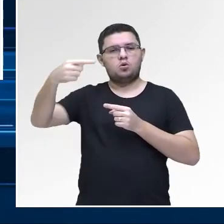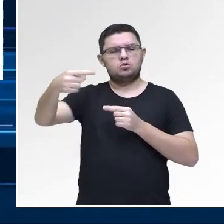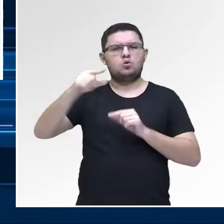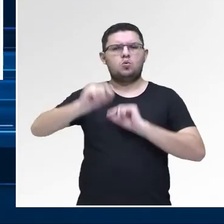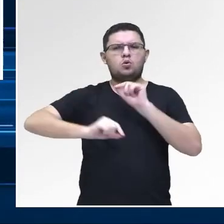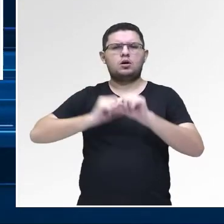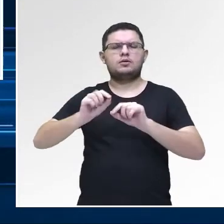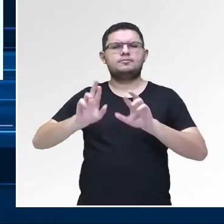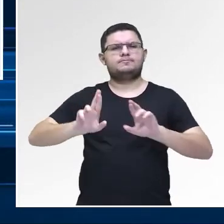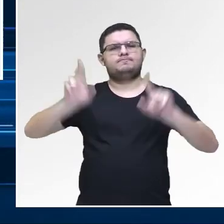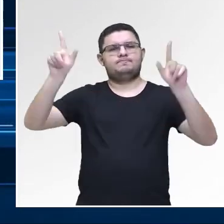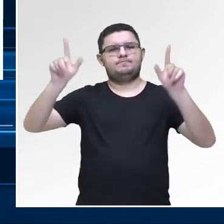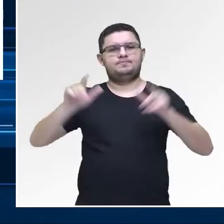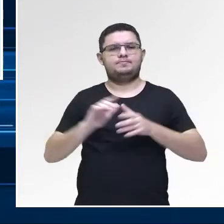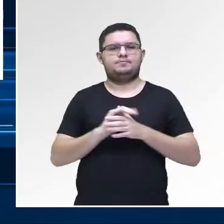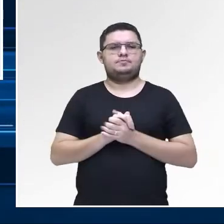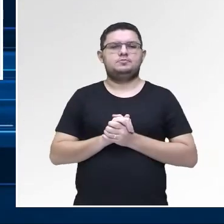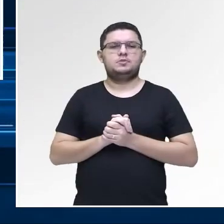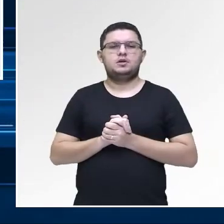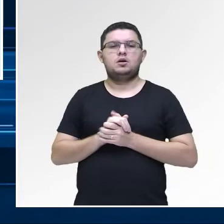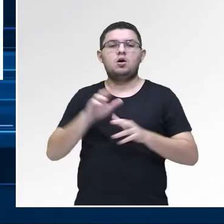por que isso mudou, ok?